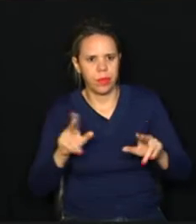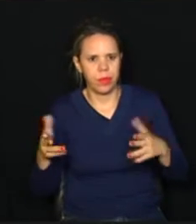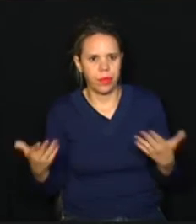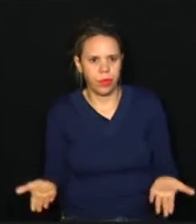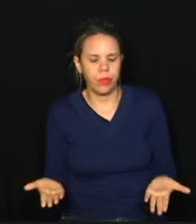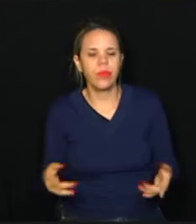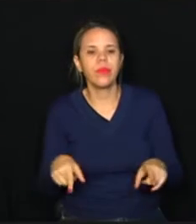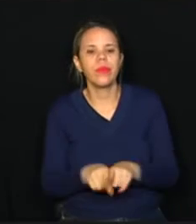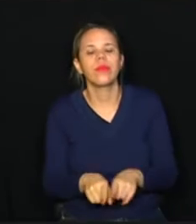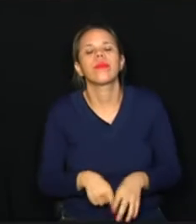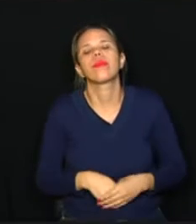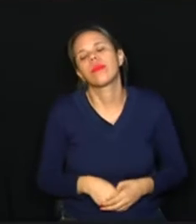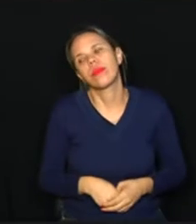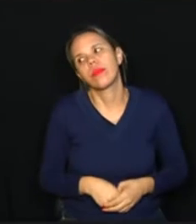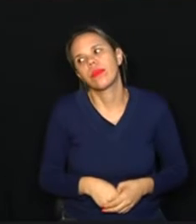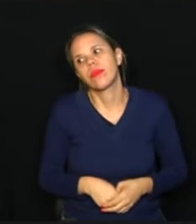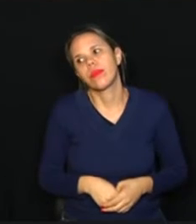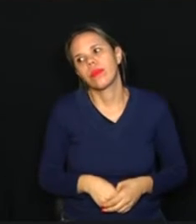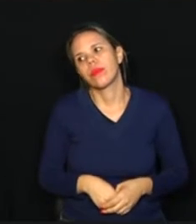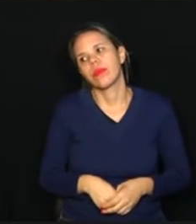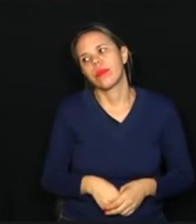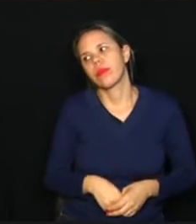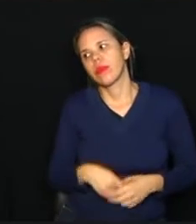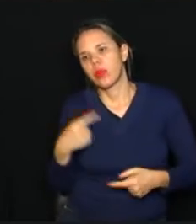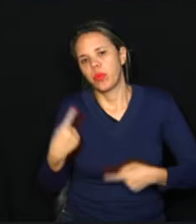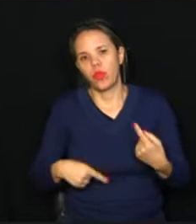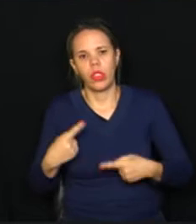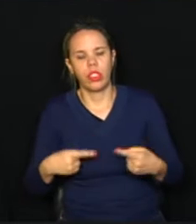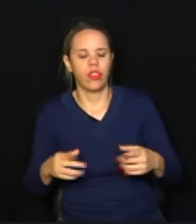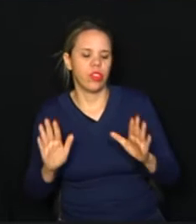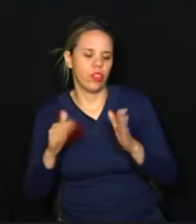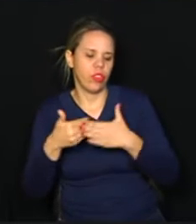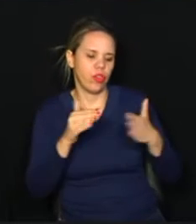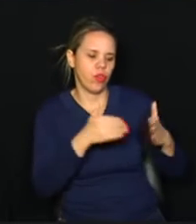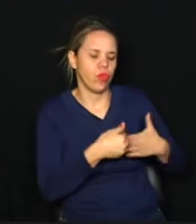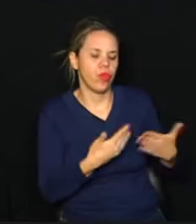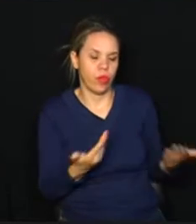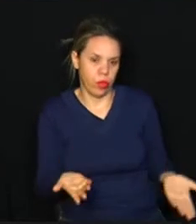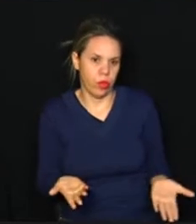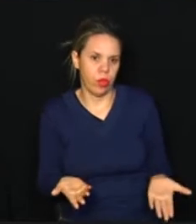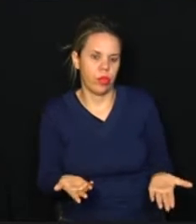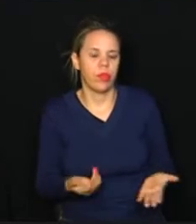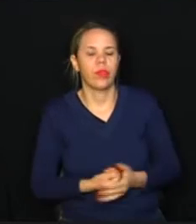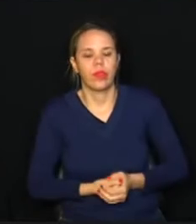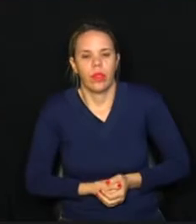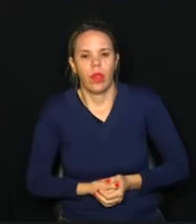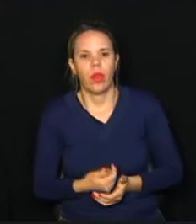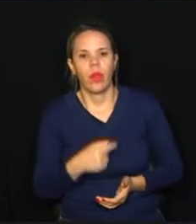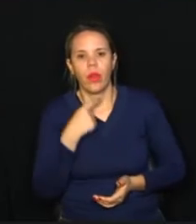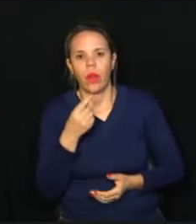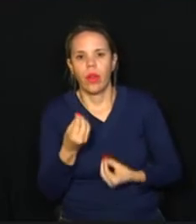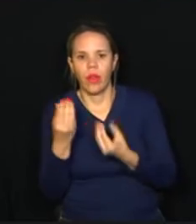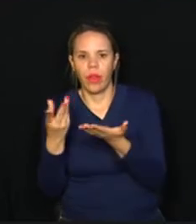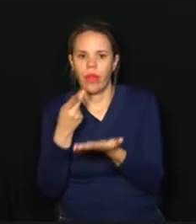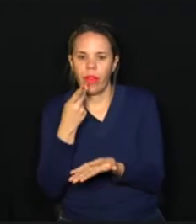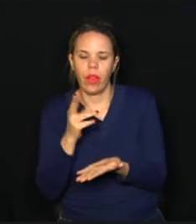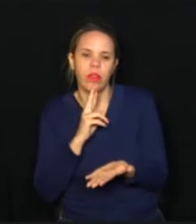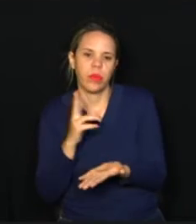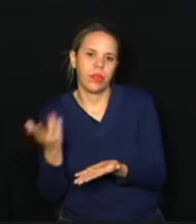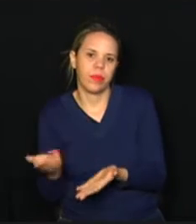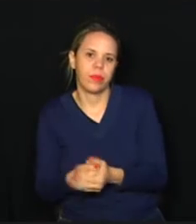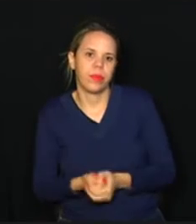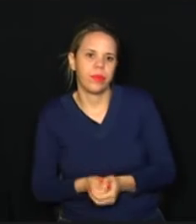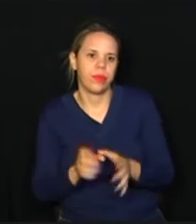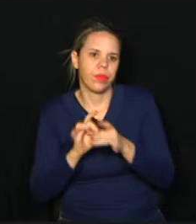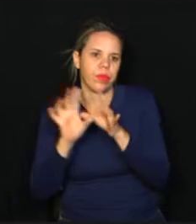desses também nessa política de desmonte? Então, essa é uma questão que eu queria, se alguém quiser aqui responder,